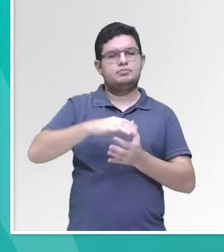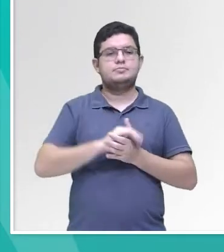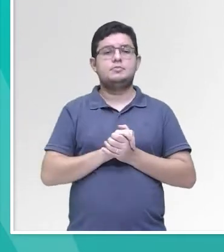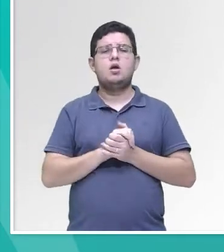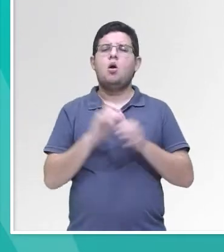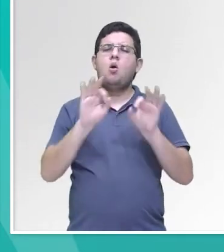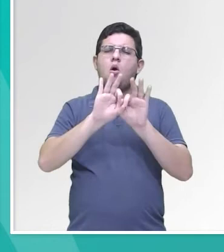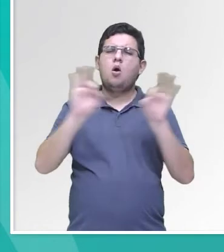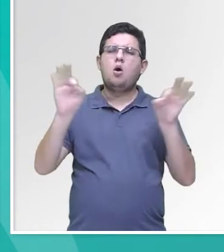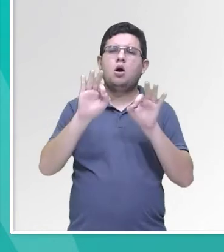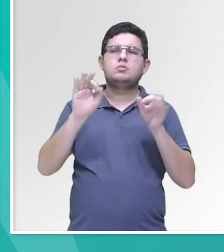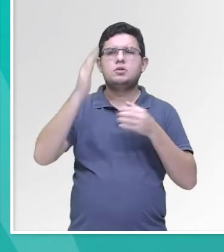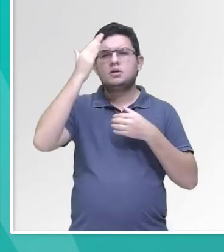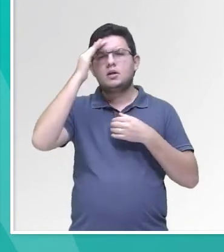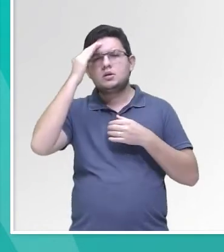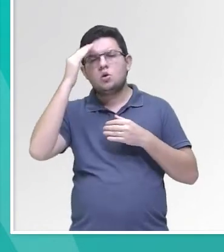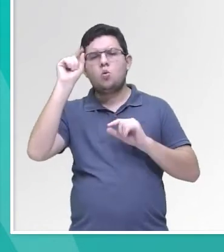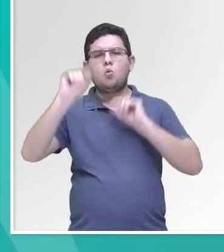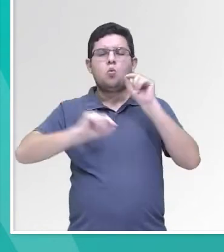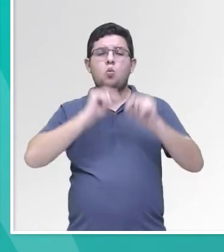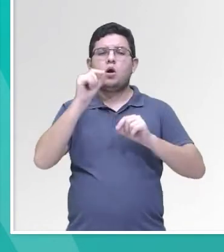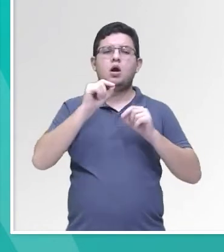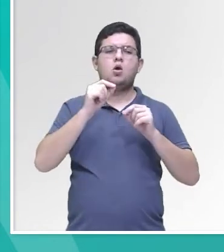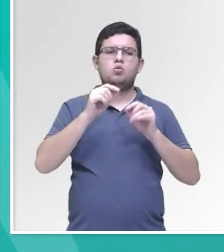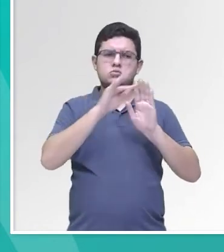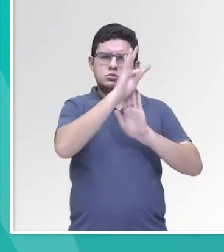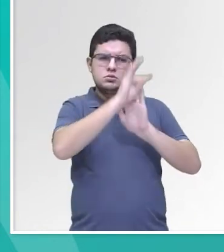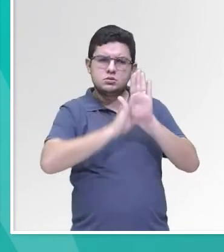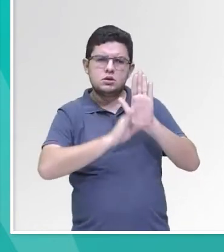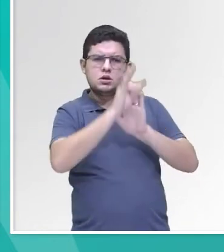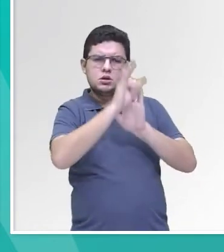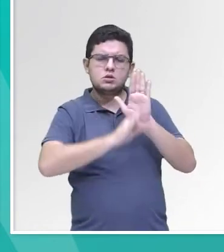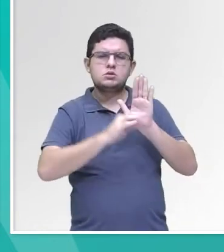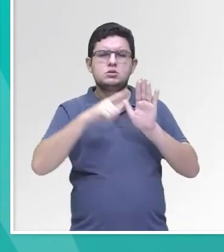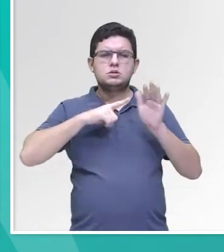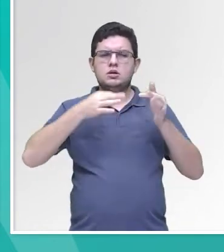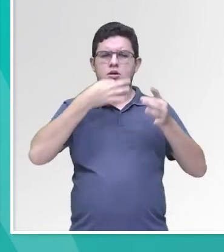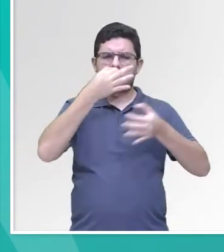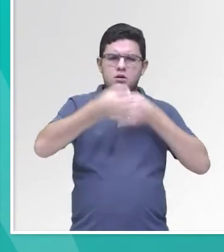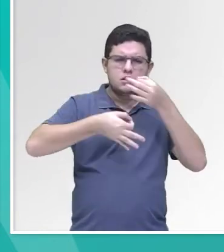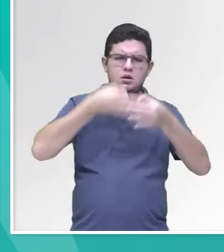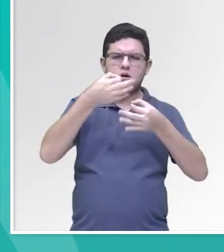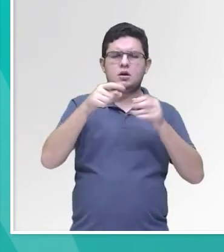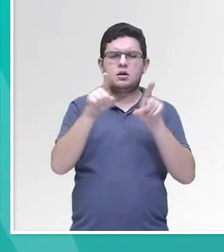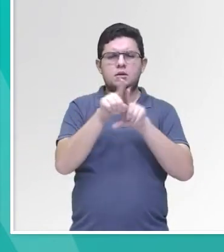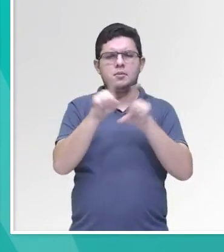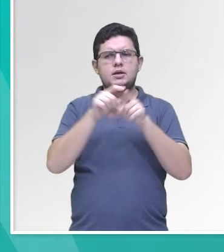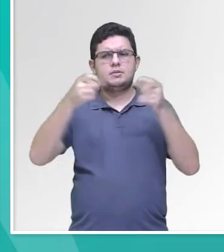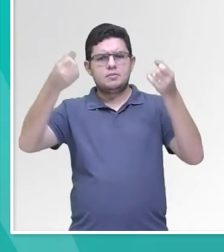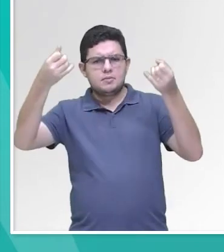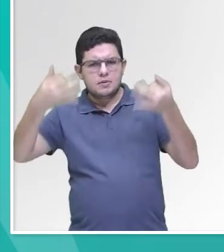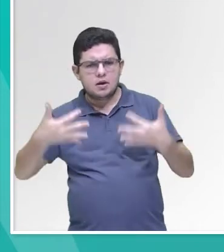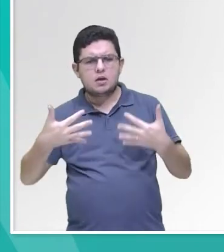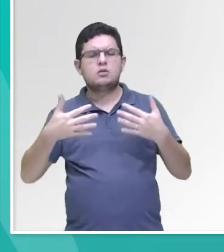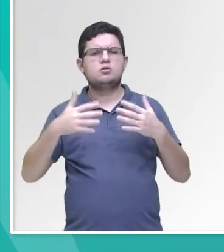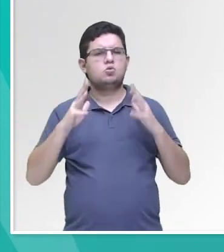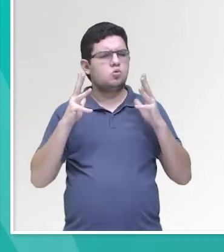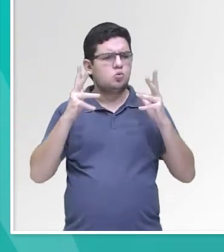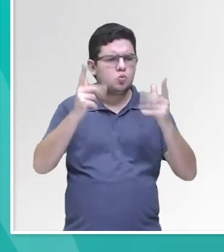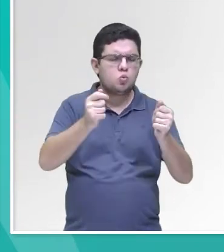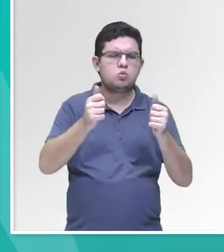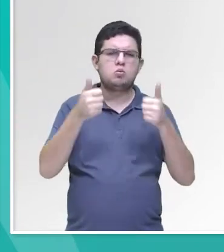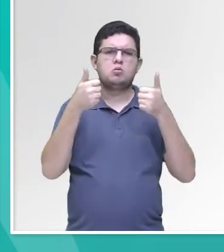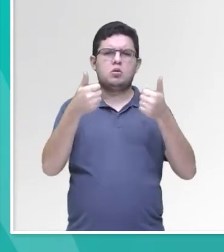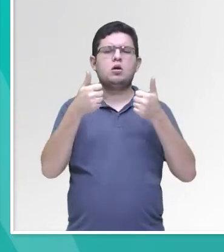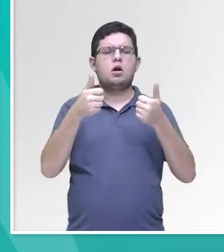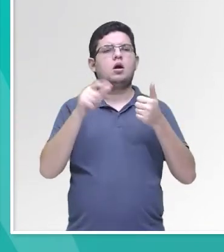Eu entendi que o texto dissertativo argumentativo faz tudo isso, né? Ele põe uma opinião sobre um tema e